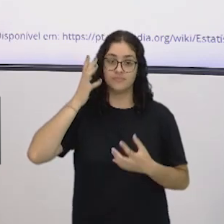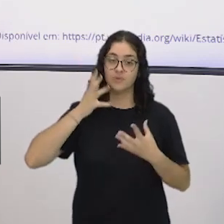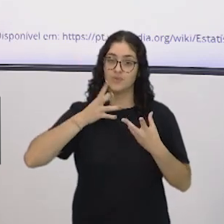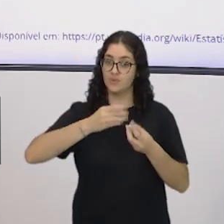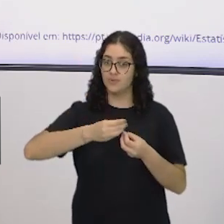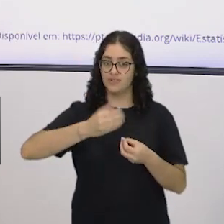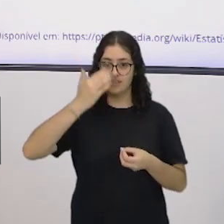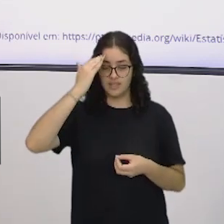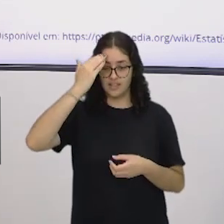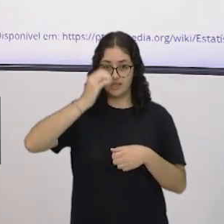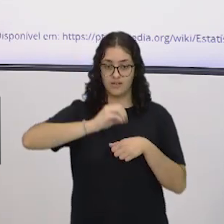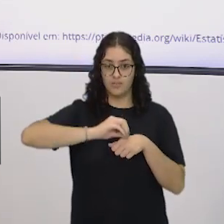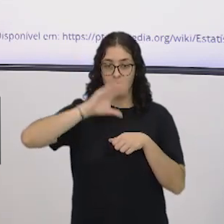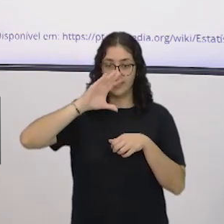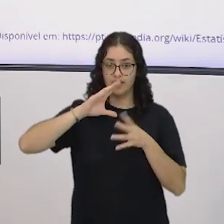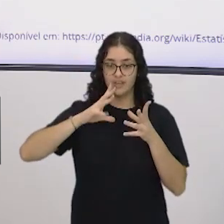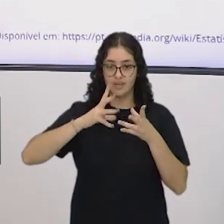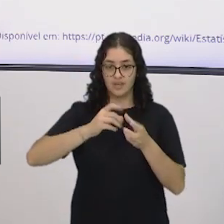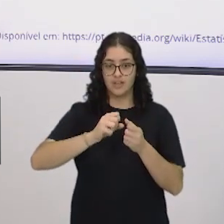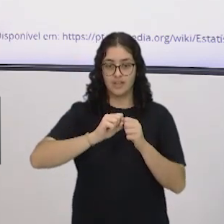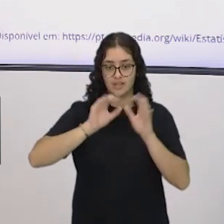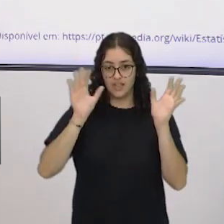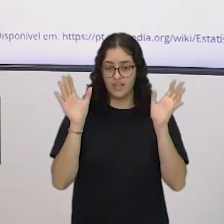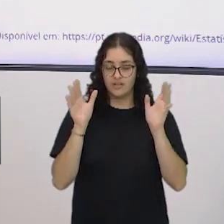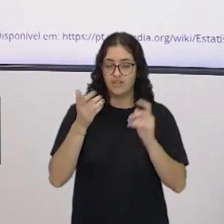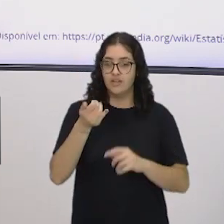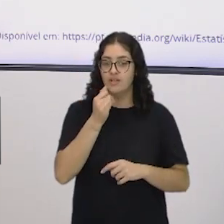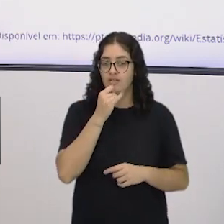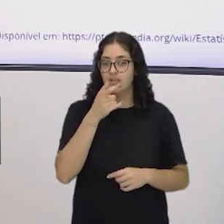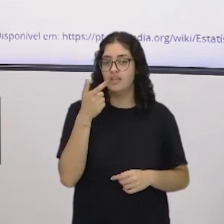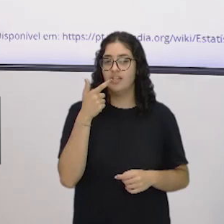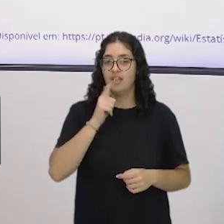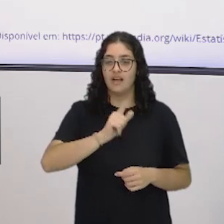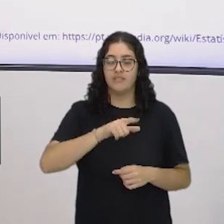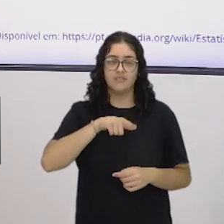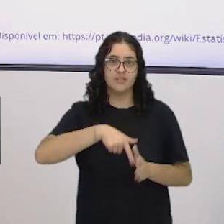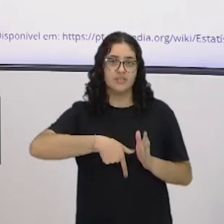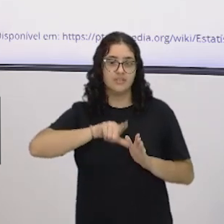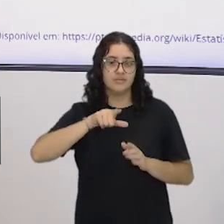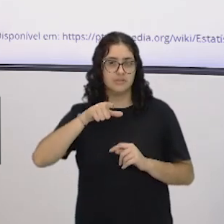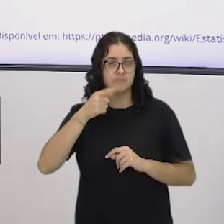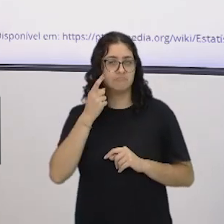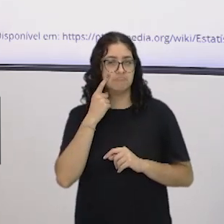segmentos. Você consegue já prever